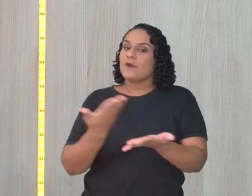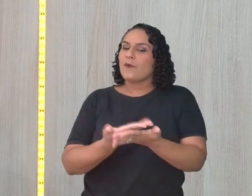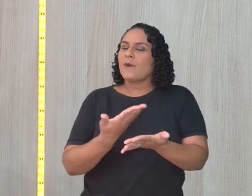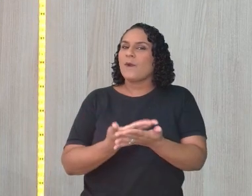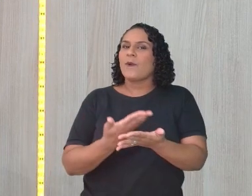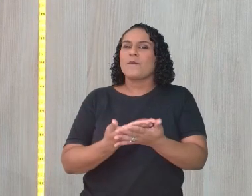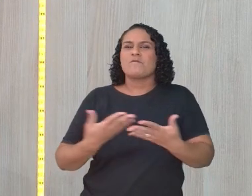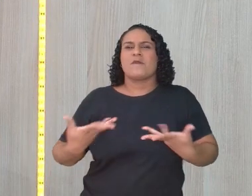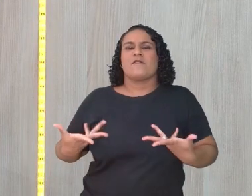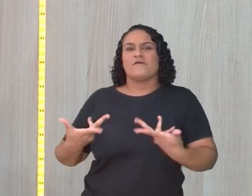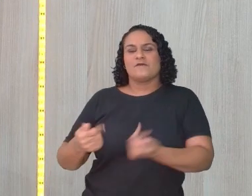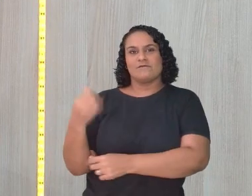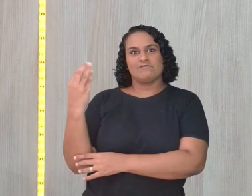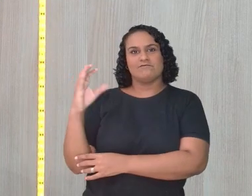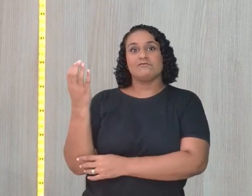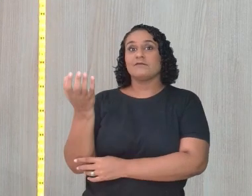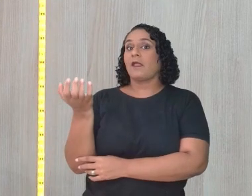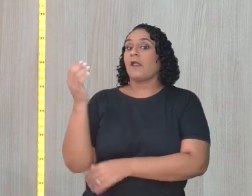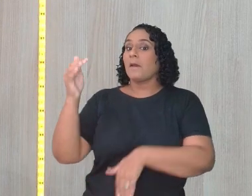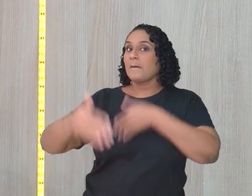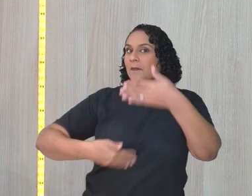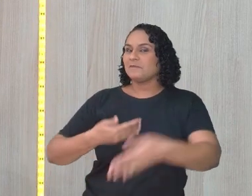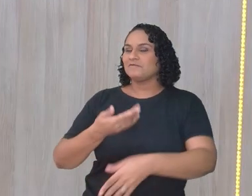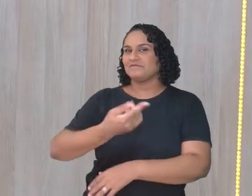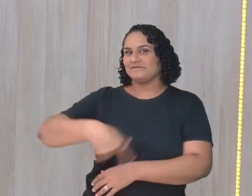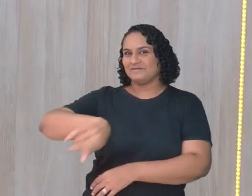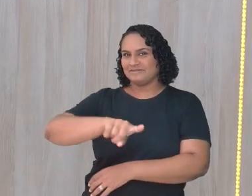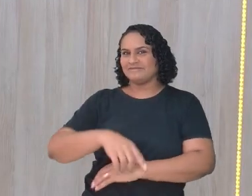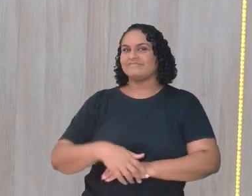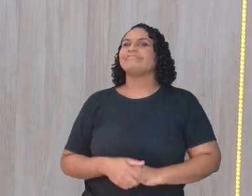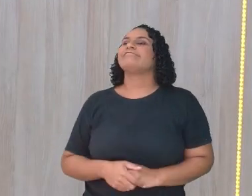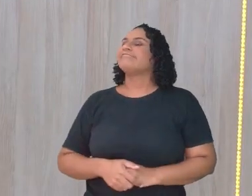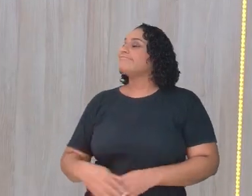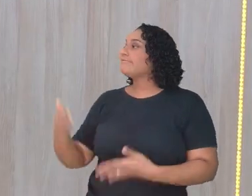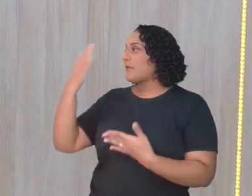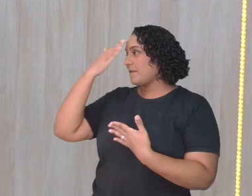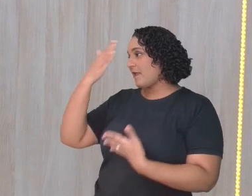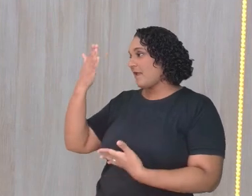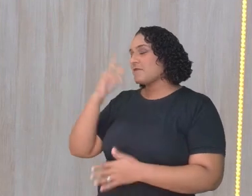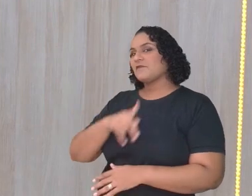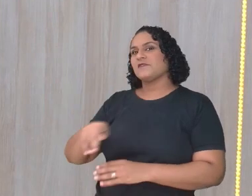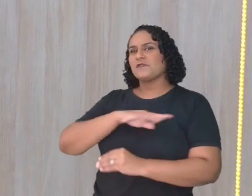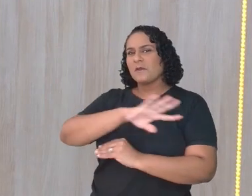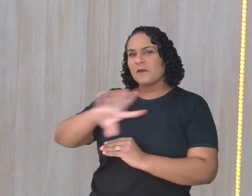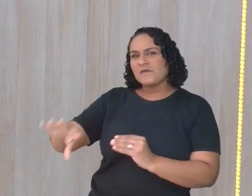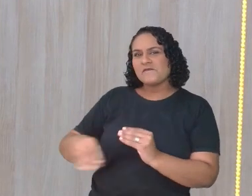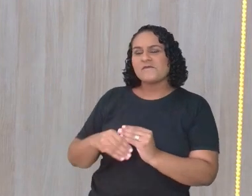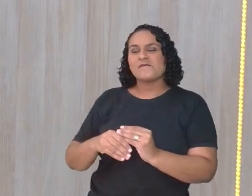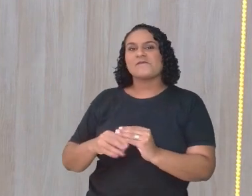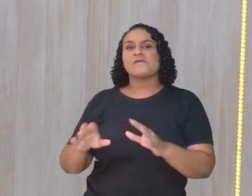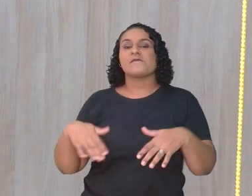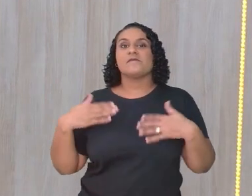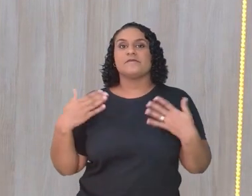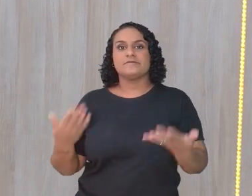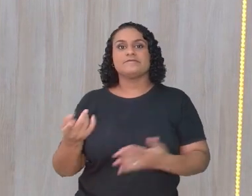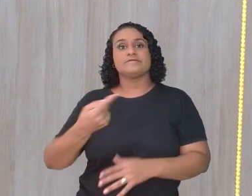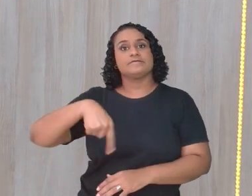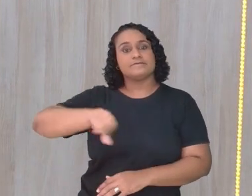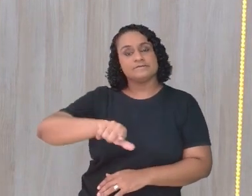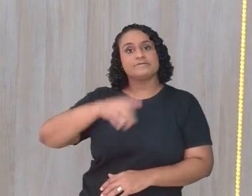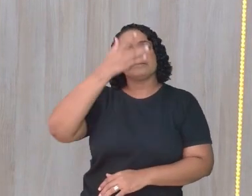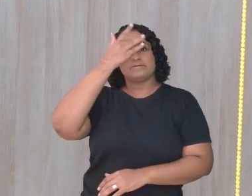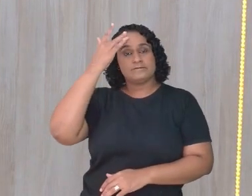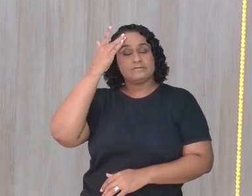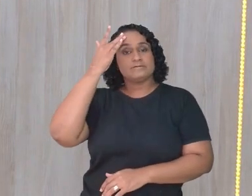que está começando. Quero a participação de vocês aqui. Pessoal, obrigada aí, professora Isabel, pela contribuição. Então, gente, pessoal, é isso